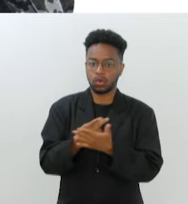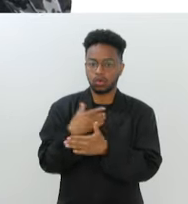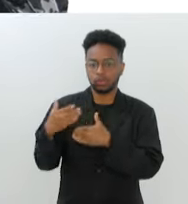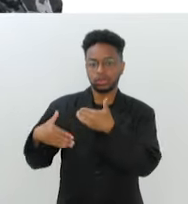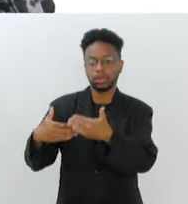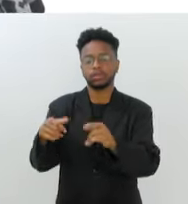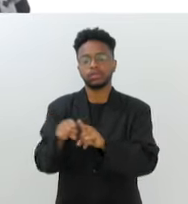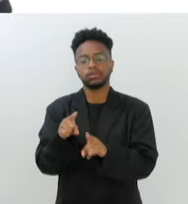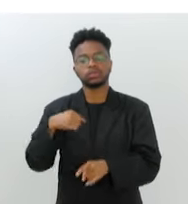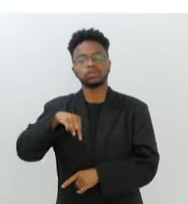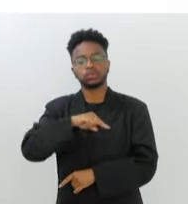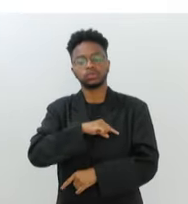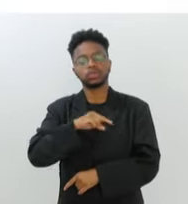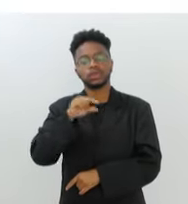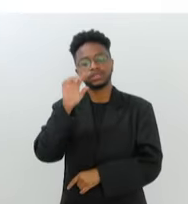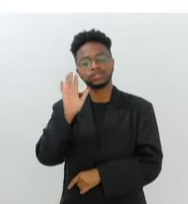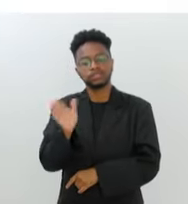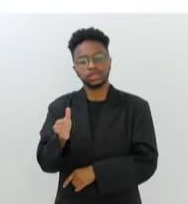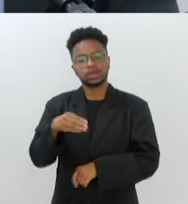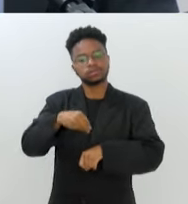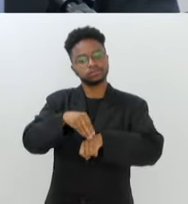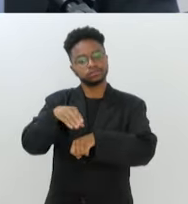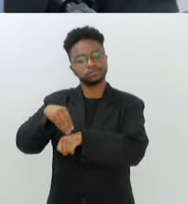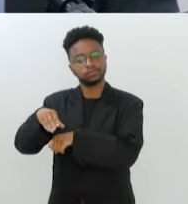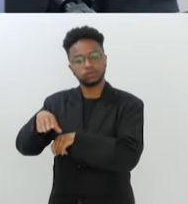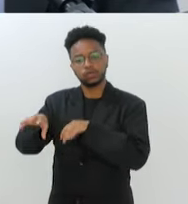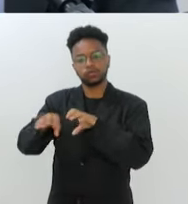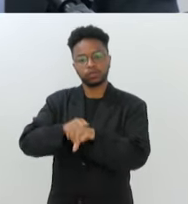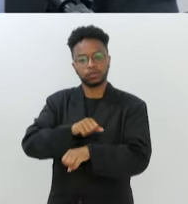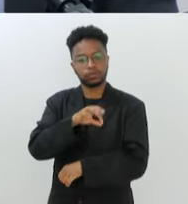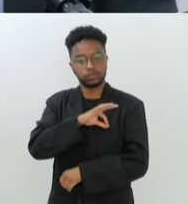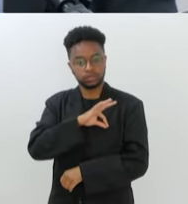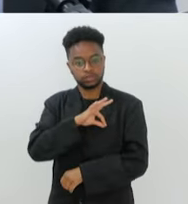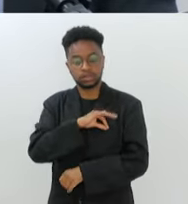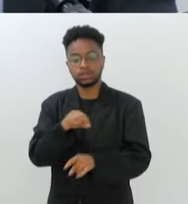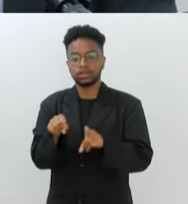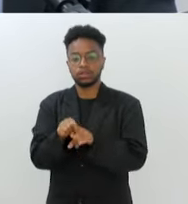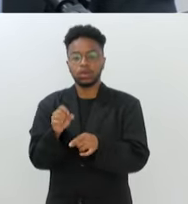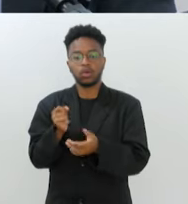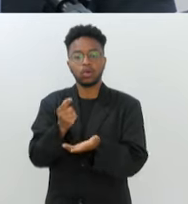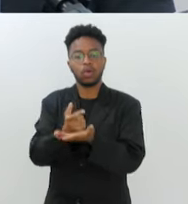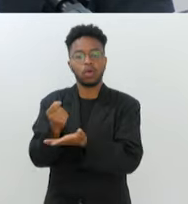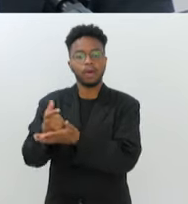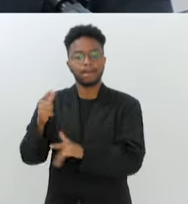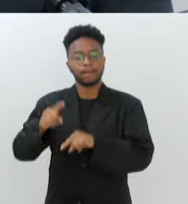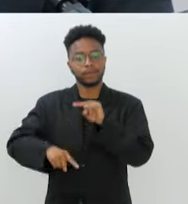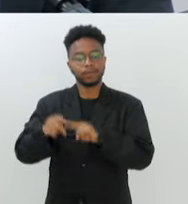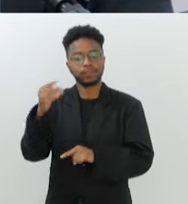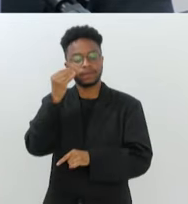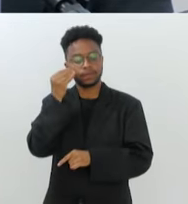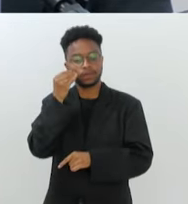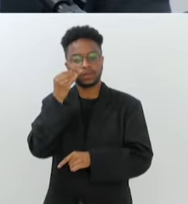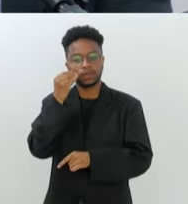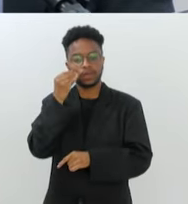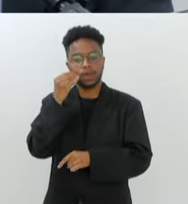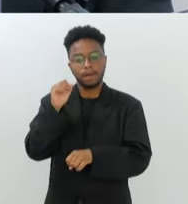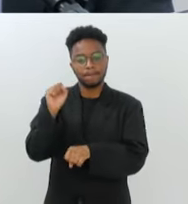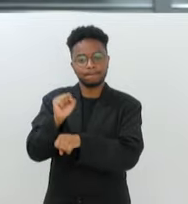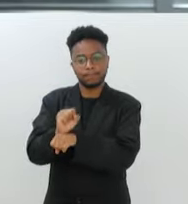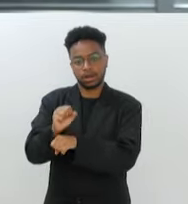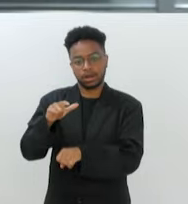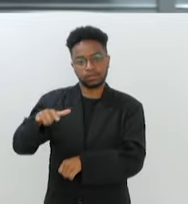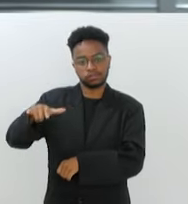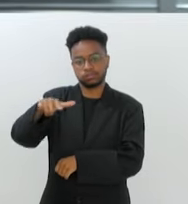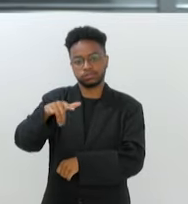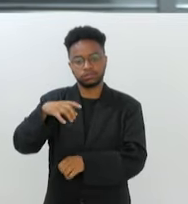já está capacitando policiais para essa demanda e providenciando a compra de ferramentas para neutralizar esses equipamentos com segurança.